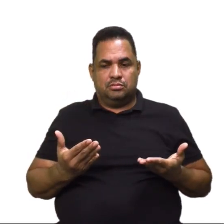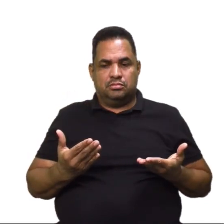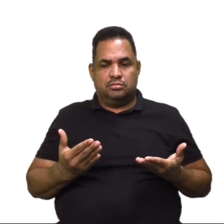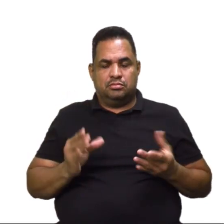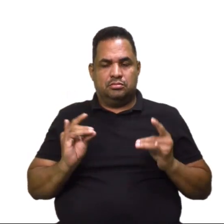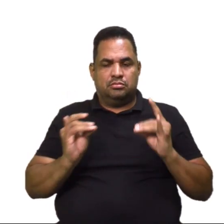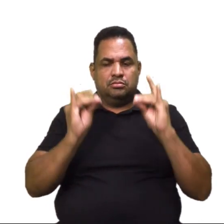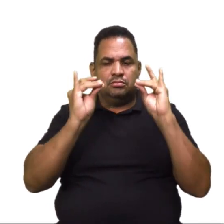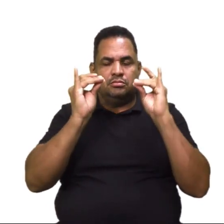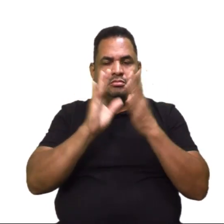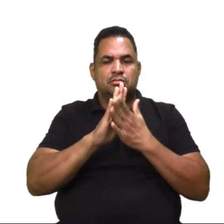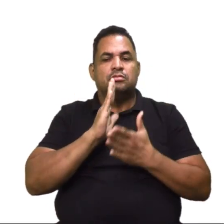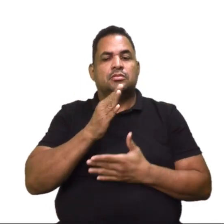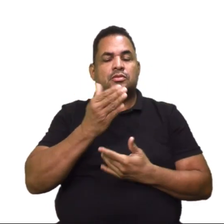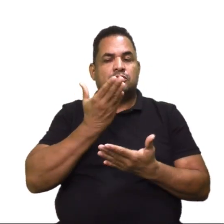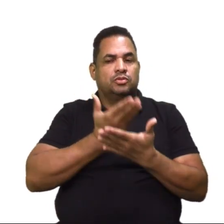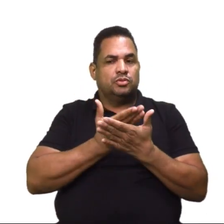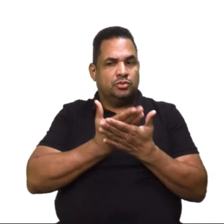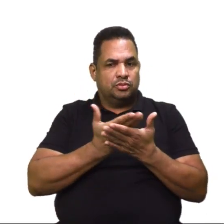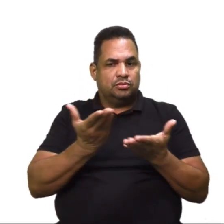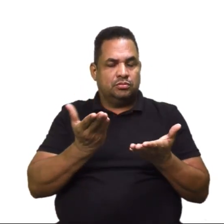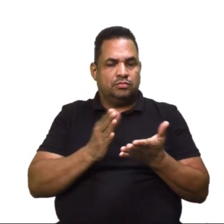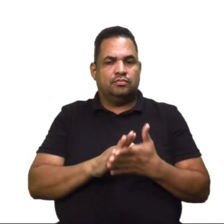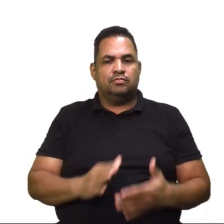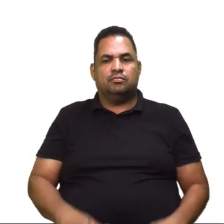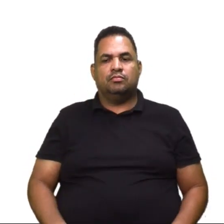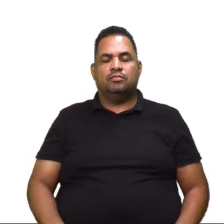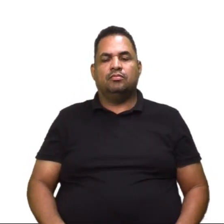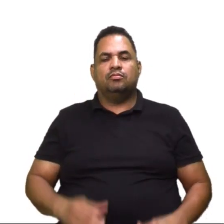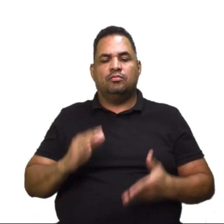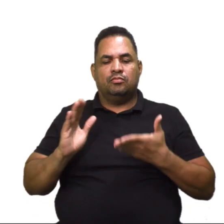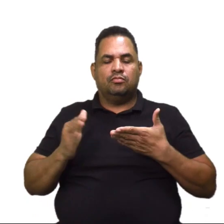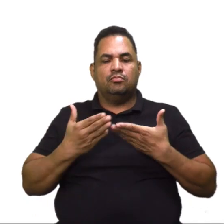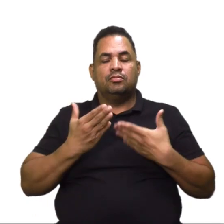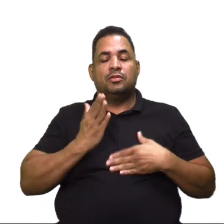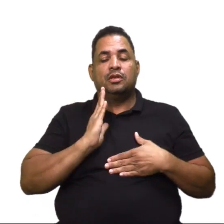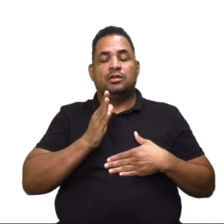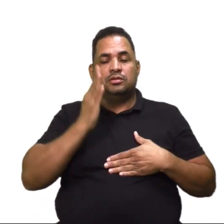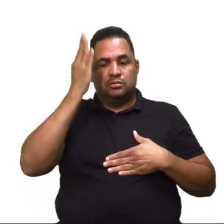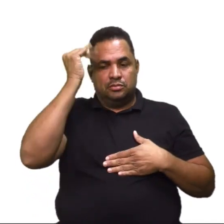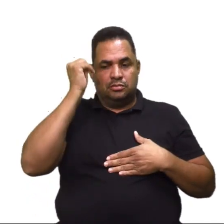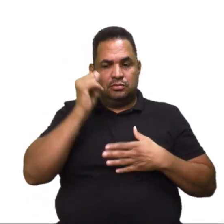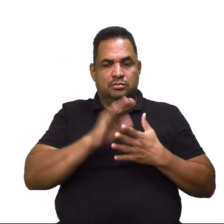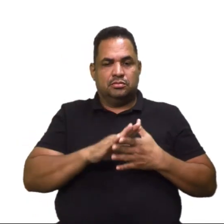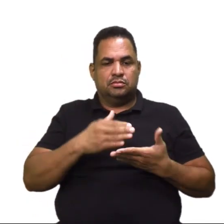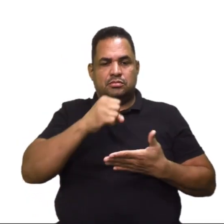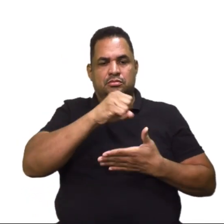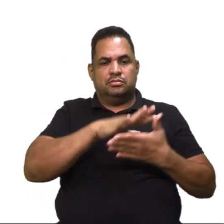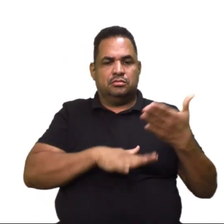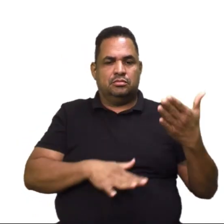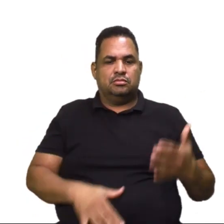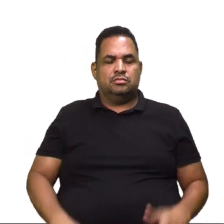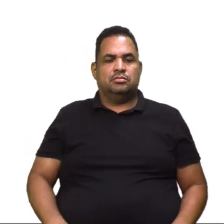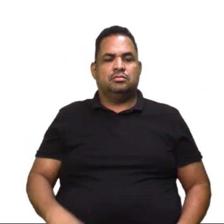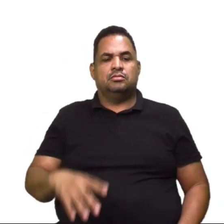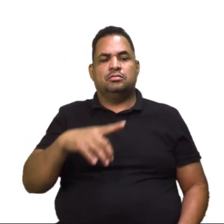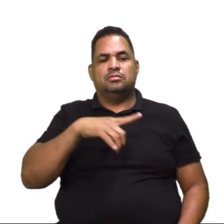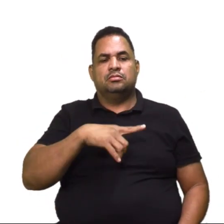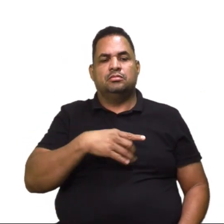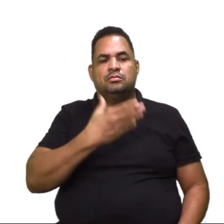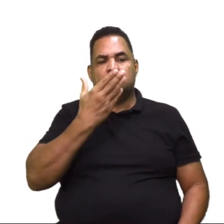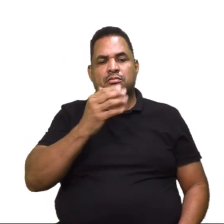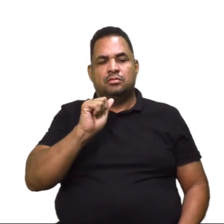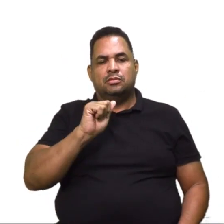já viu a aula sobre gametogênese, já viu a aula sobre reprodução, então você já sabe essa alternativa, galera. Então nós temos aí testosterona